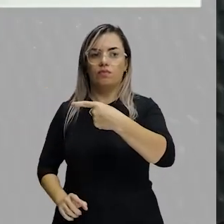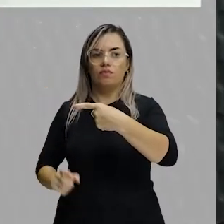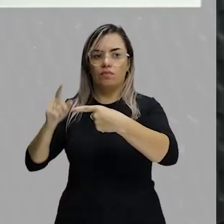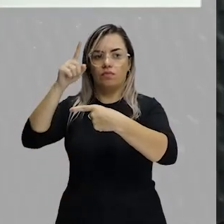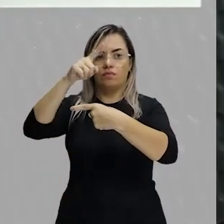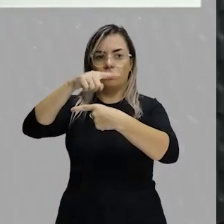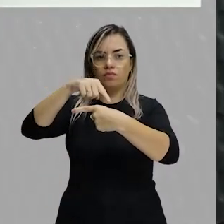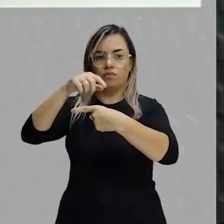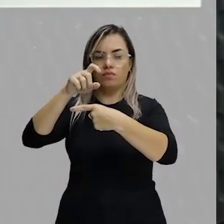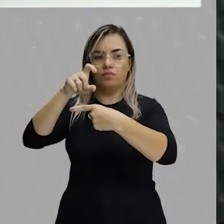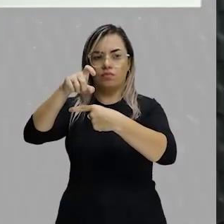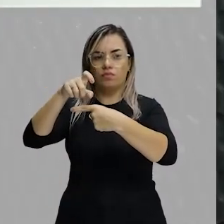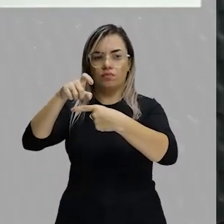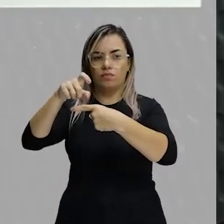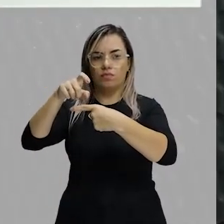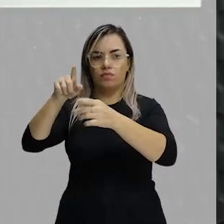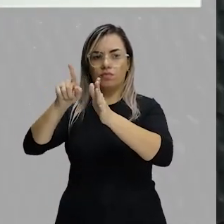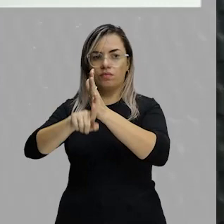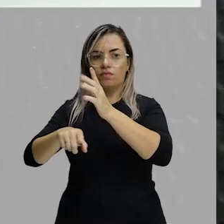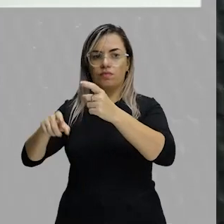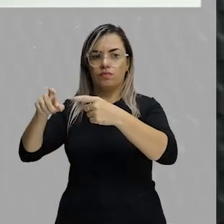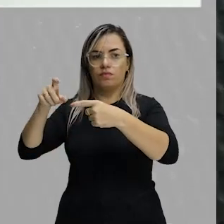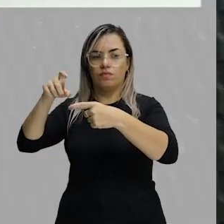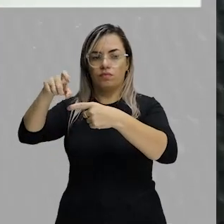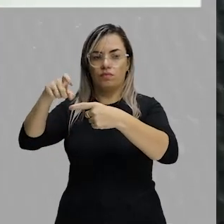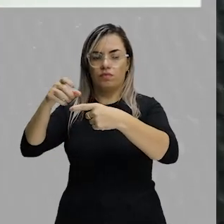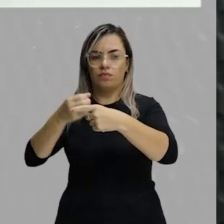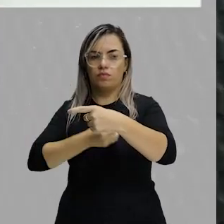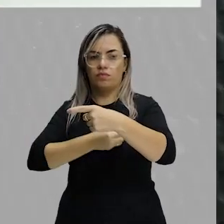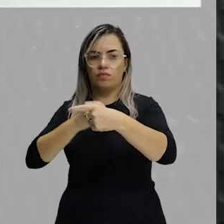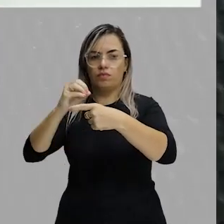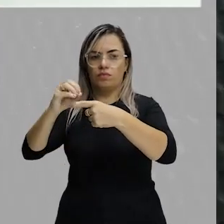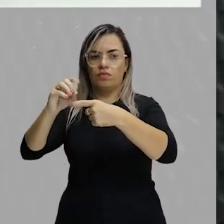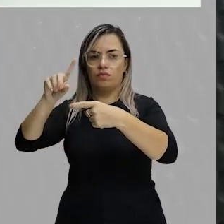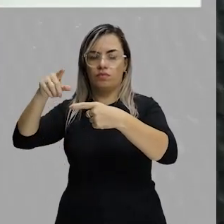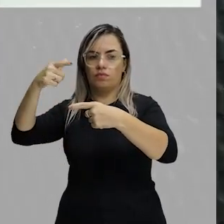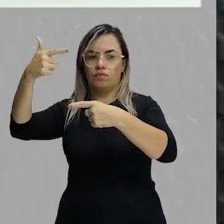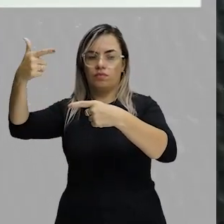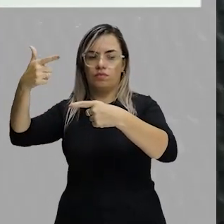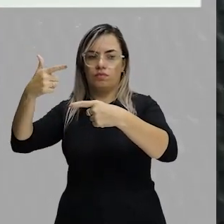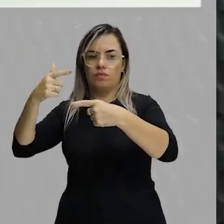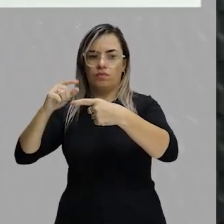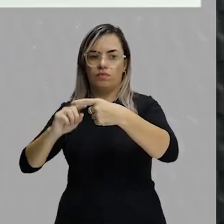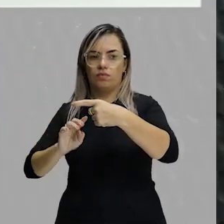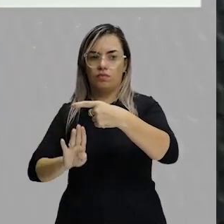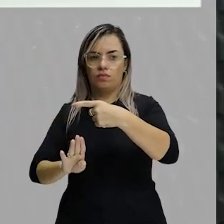x menos x0 ao quadrado sobre b ao quadrado